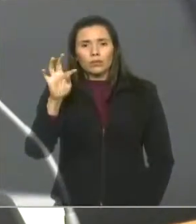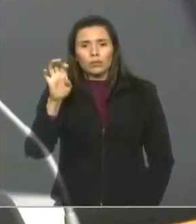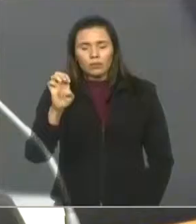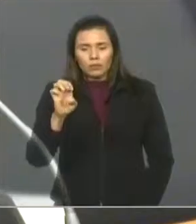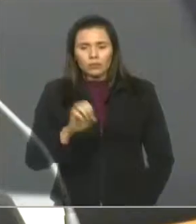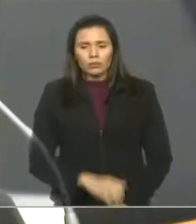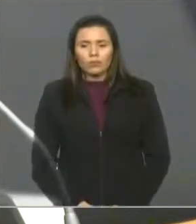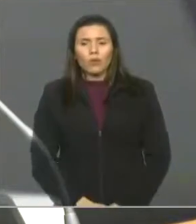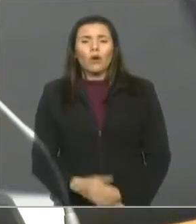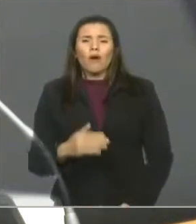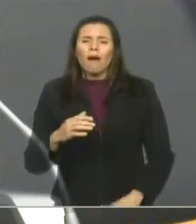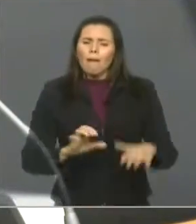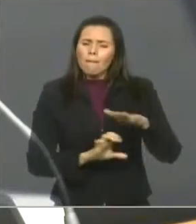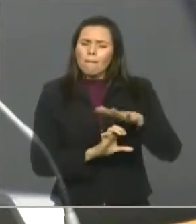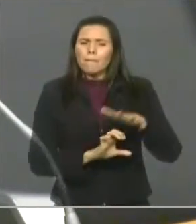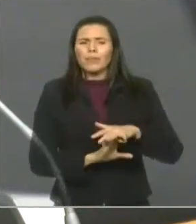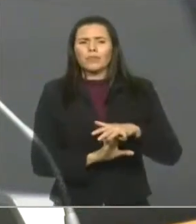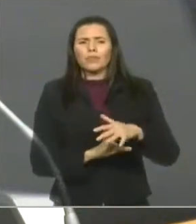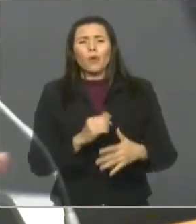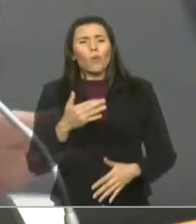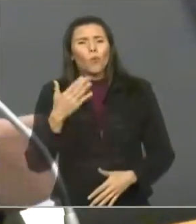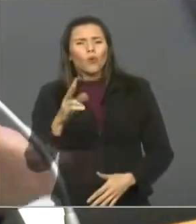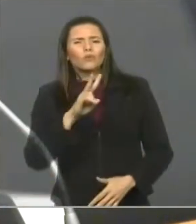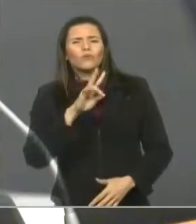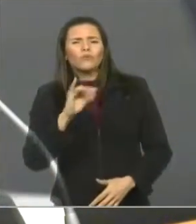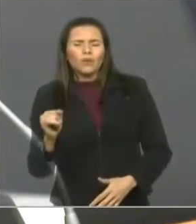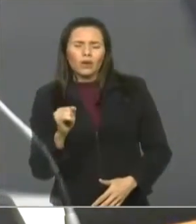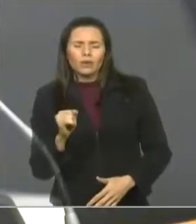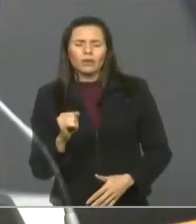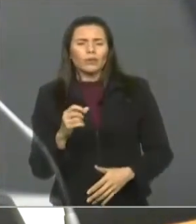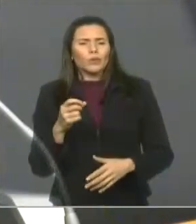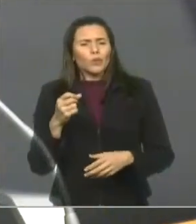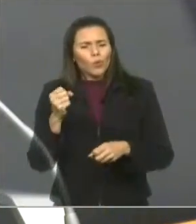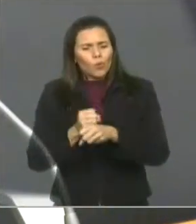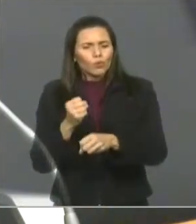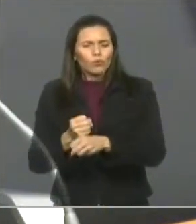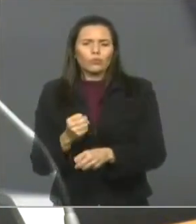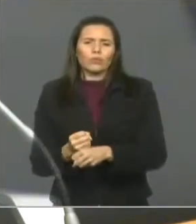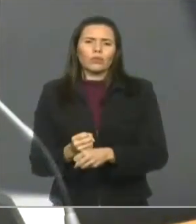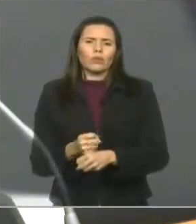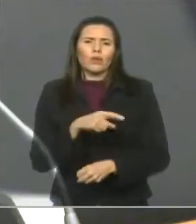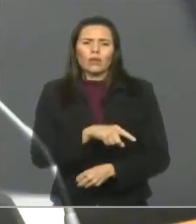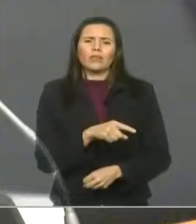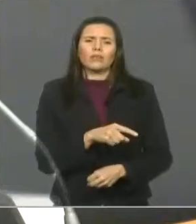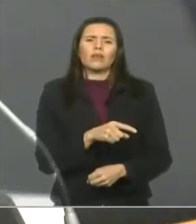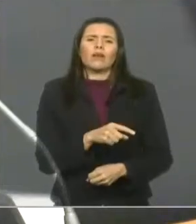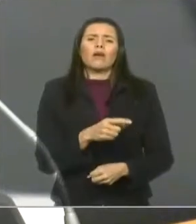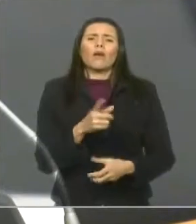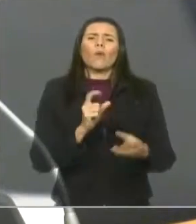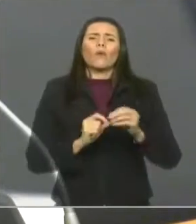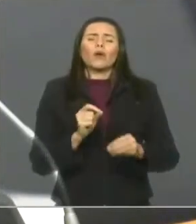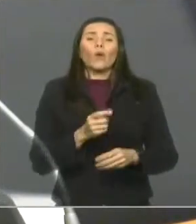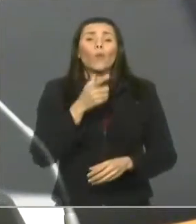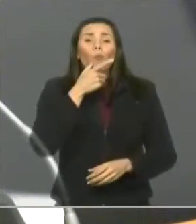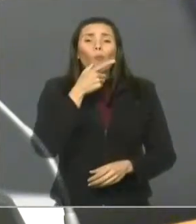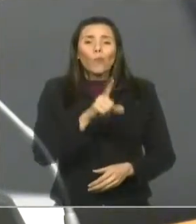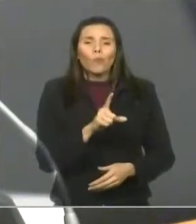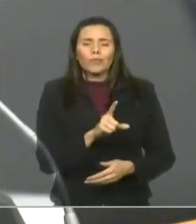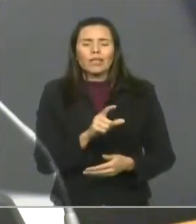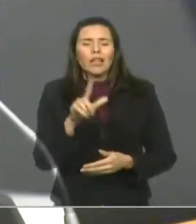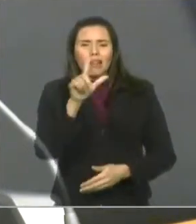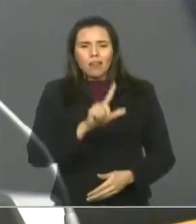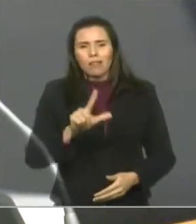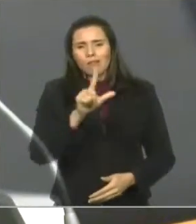todo quanto é órgão. E tudo aprova, tudo direitinho. E você tocou no assunto aí,